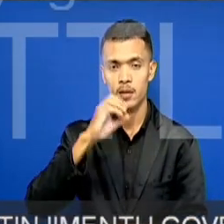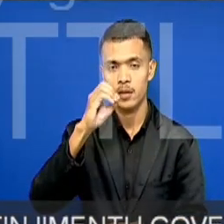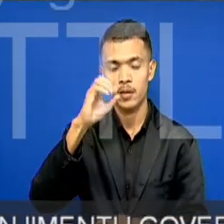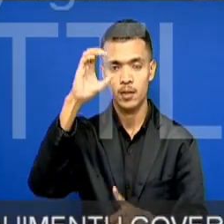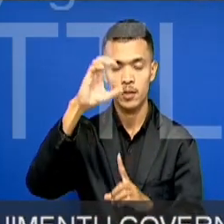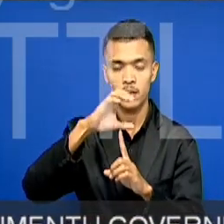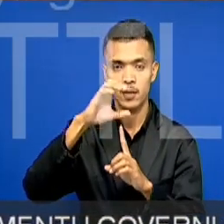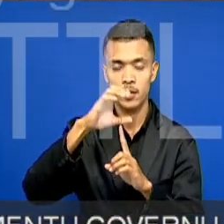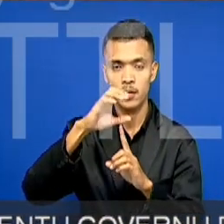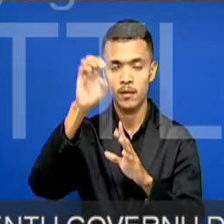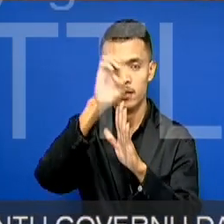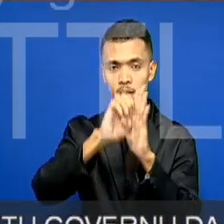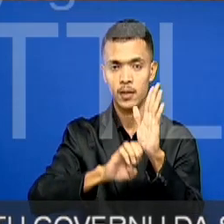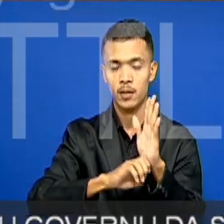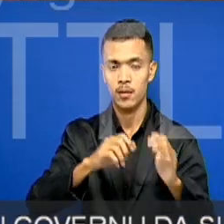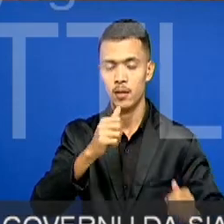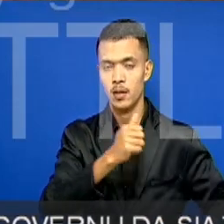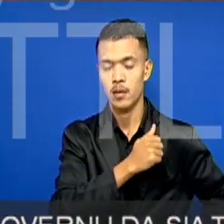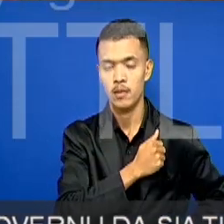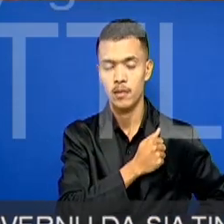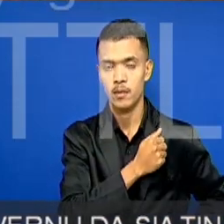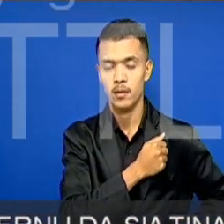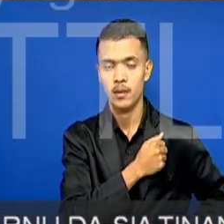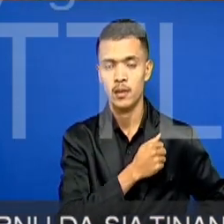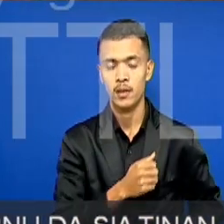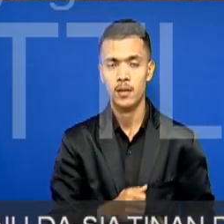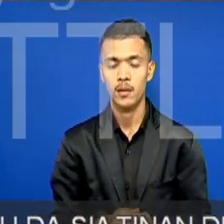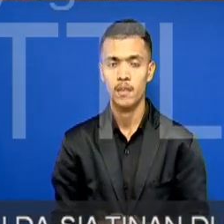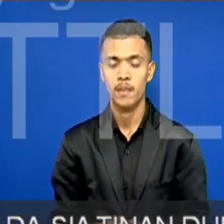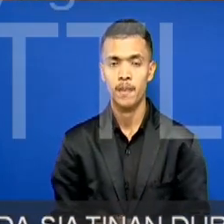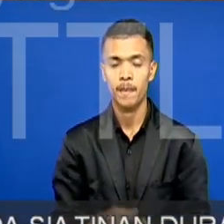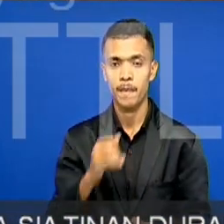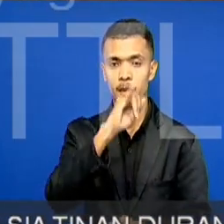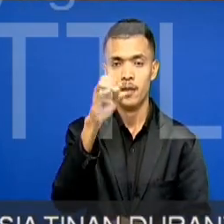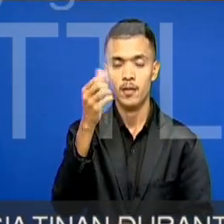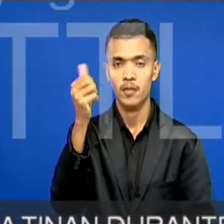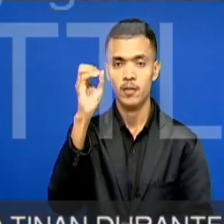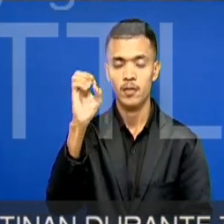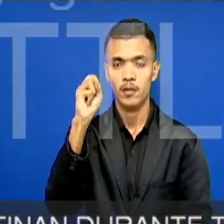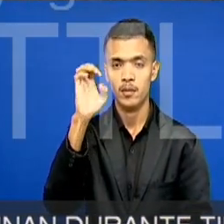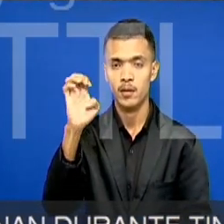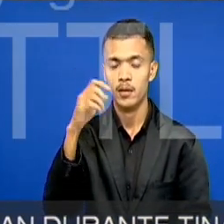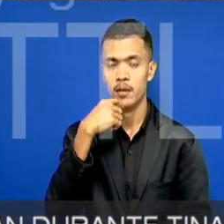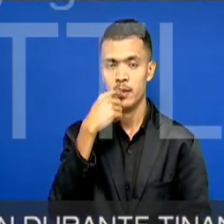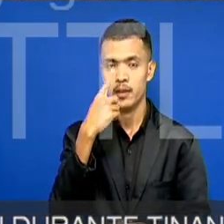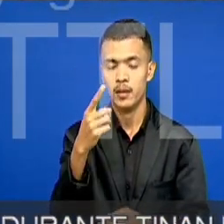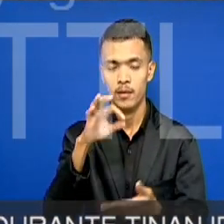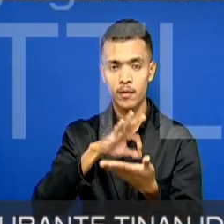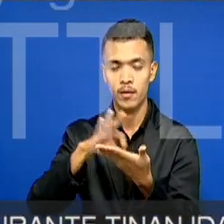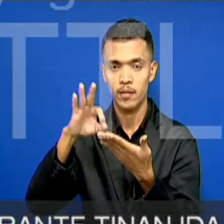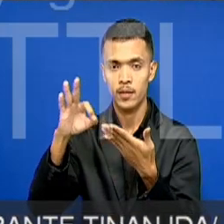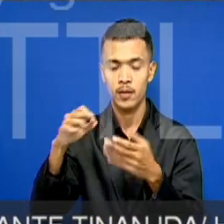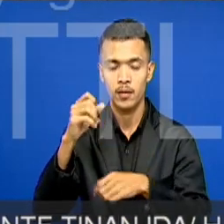Chefe Estado-Maior FFDTL, Brigadeiro-General José da Costa Soares Trix Hateten, curso promoção